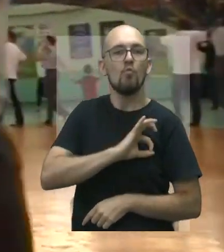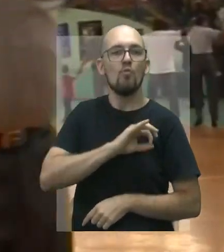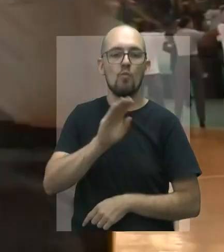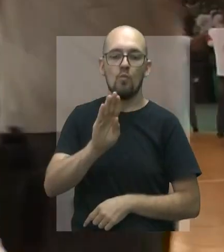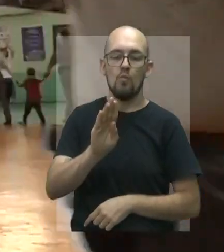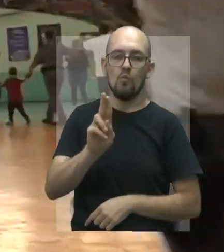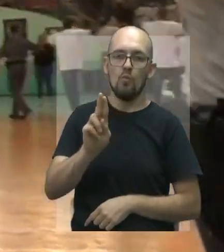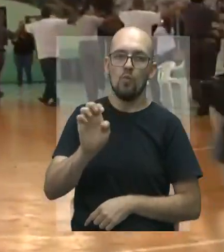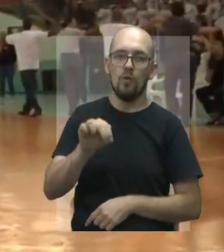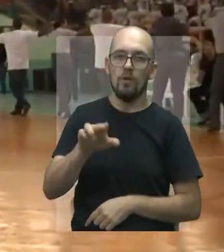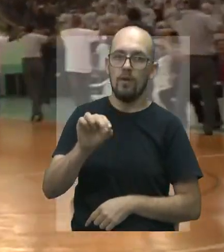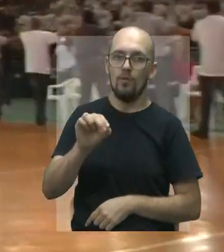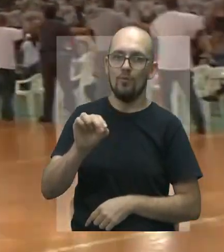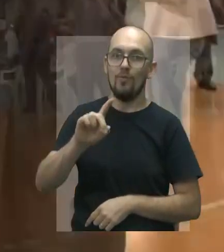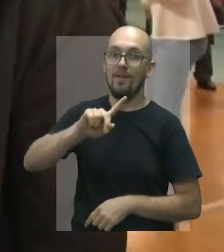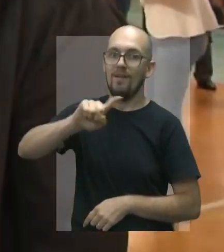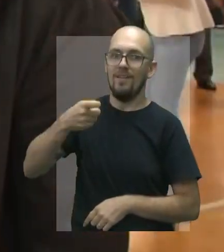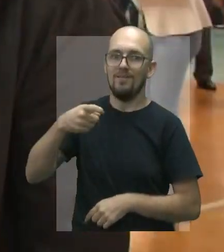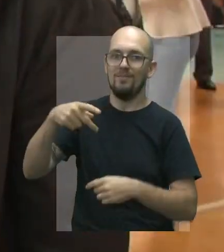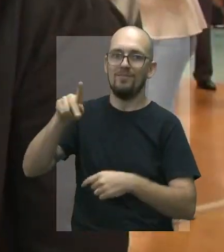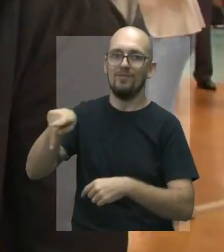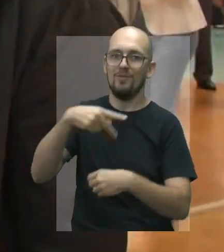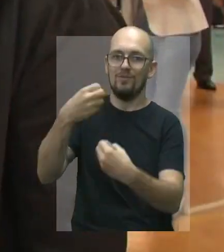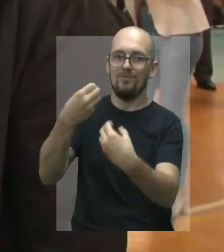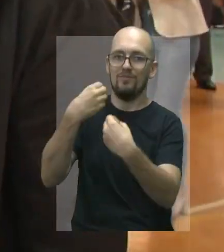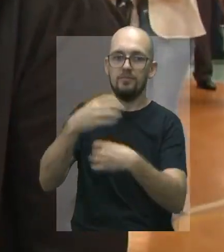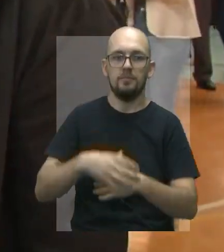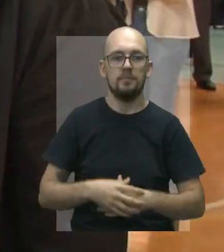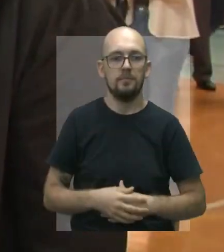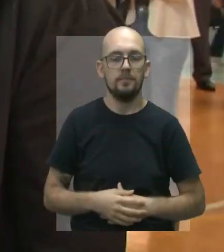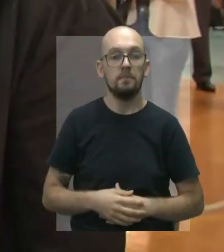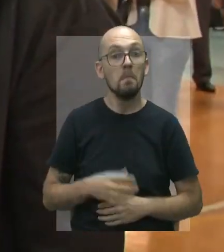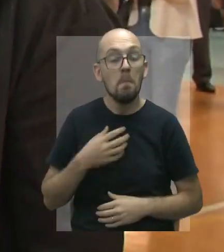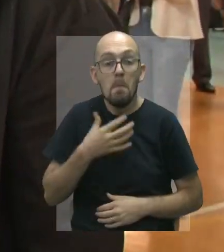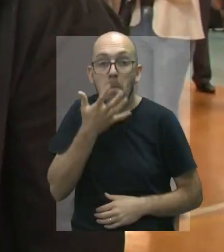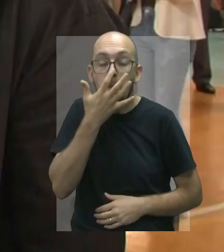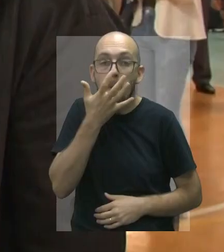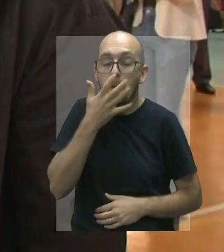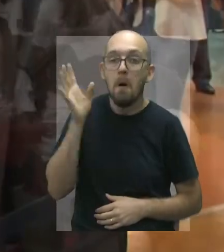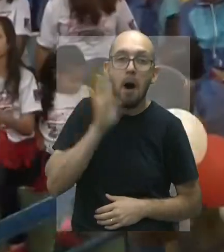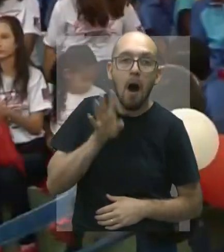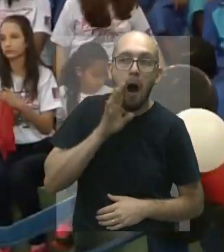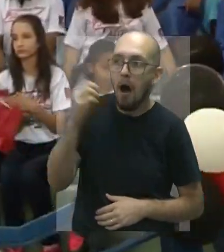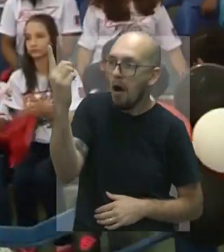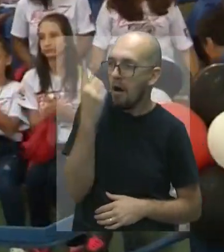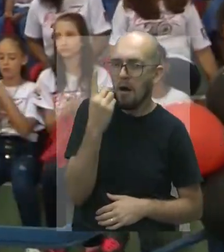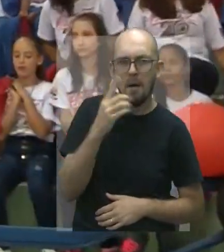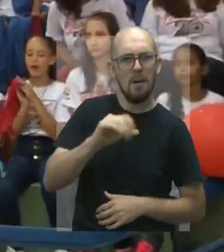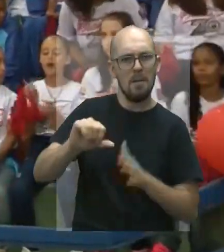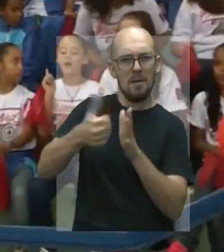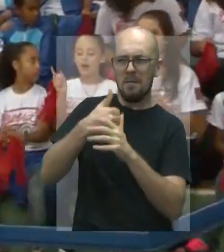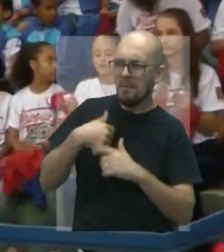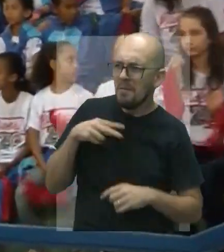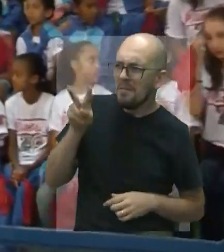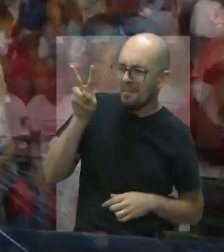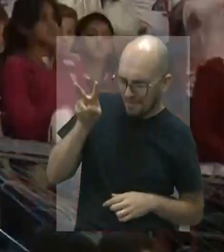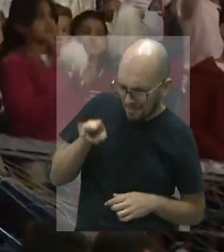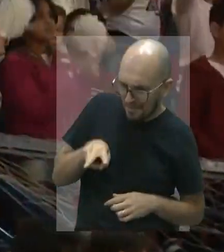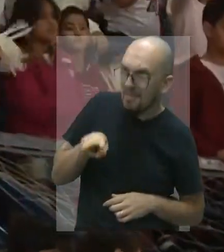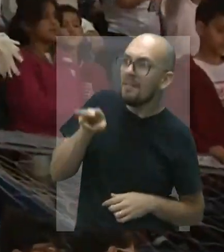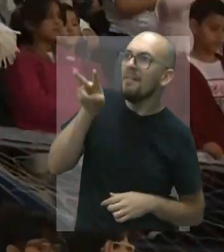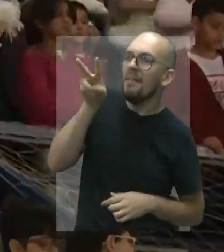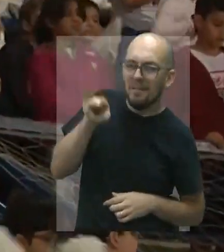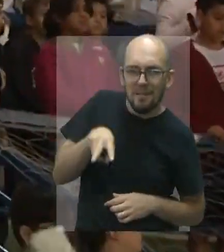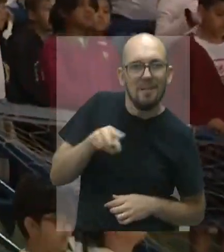seu instrutor no ProERD. Achei muito legal, a primeira vez que vi o policial, tudo foi bem diferente, mas tudo que a